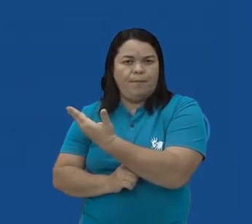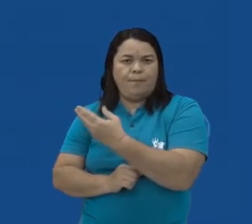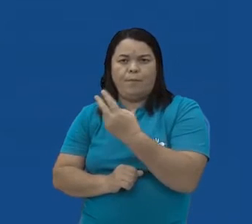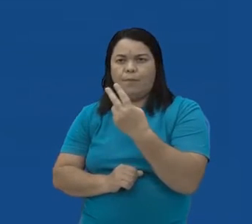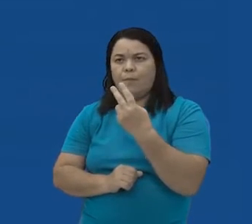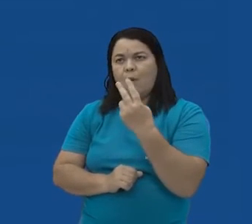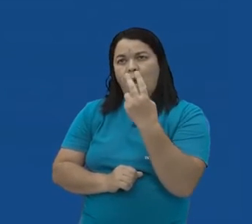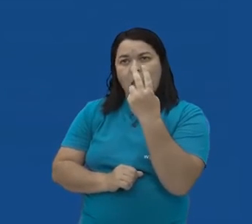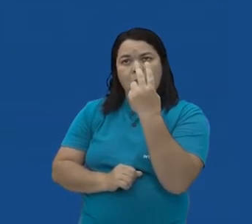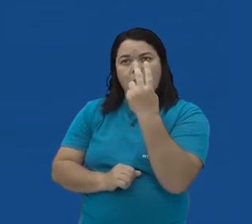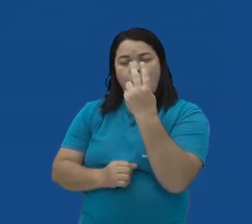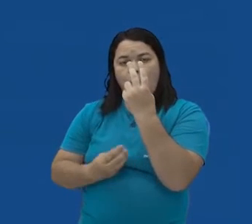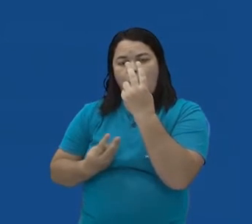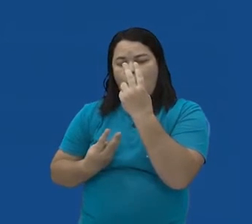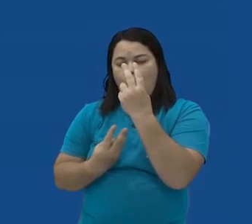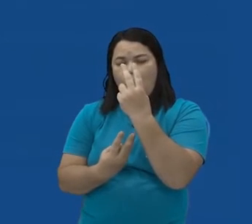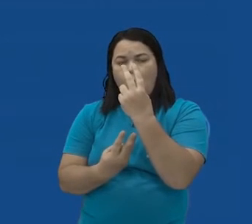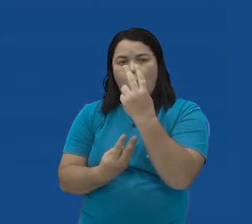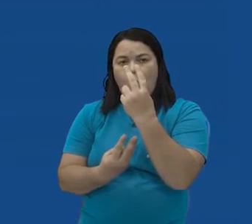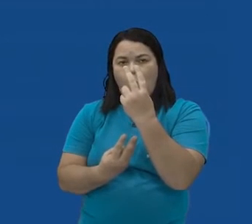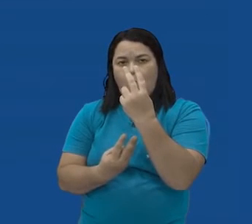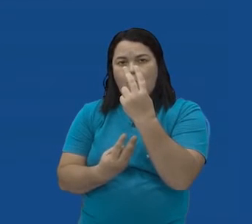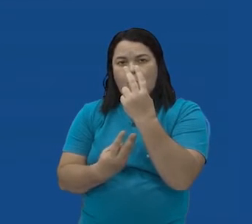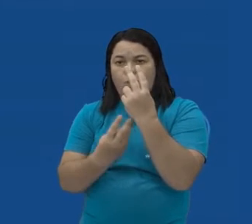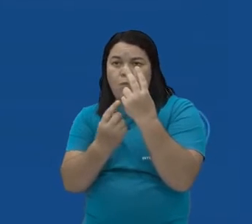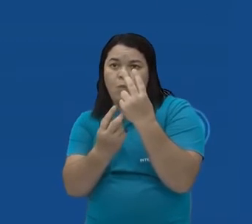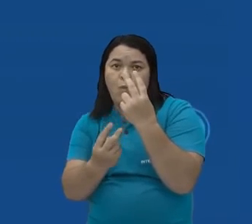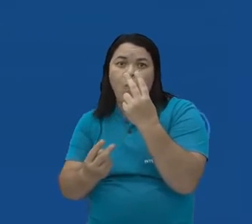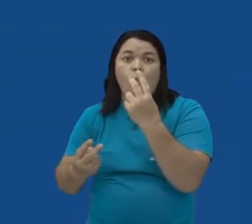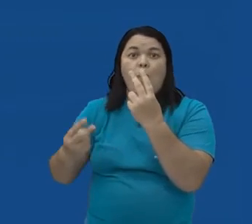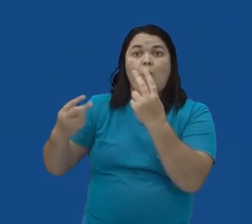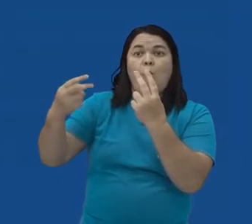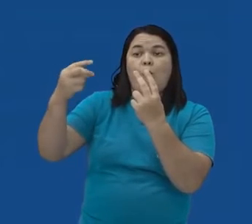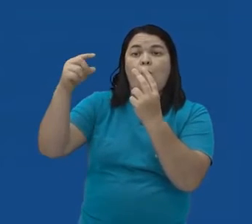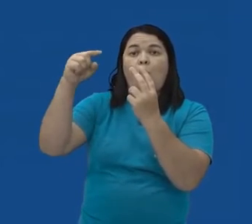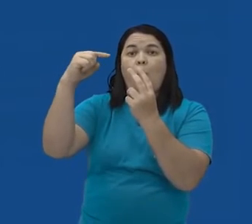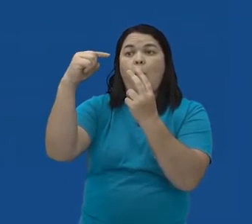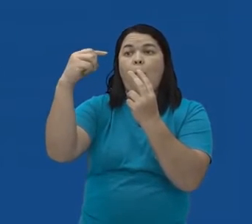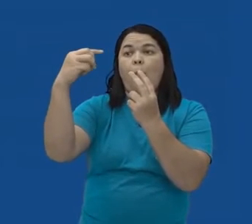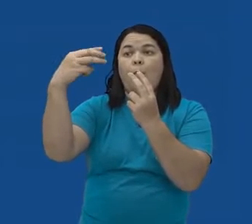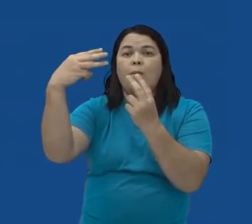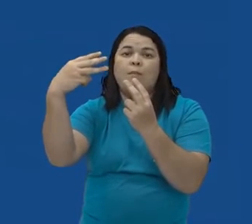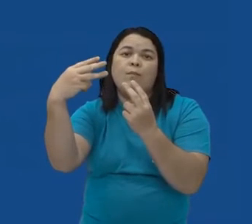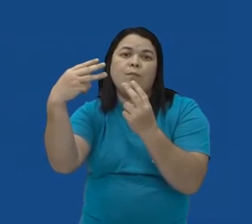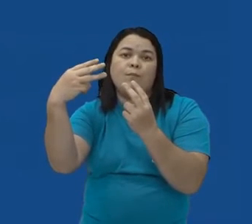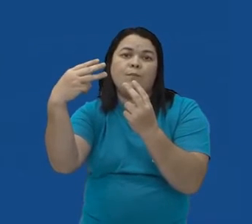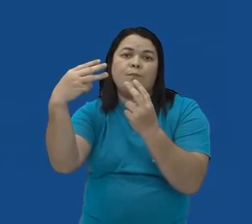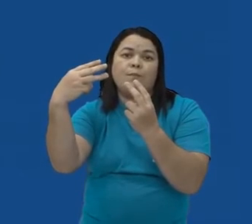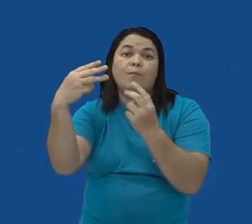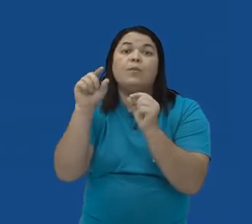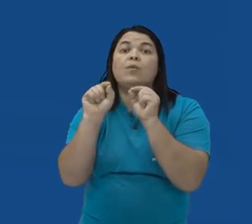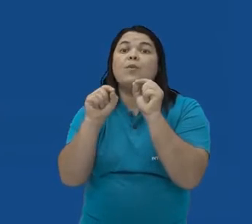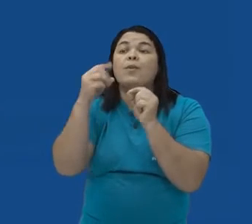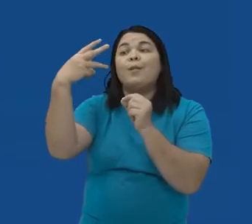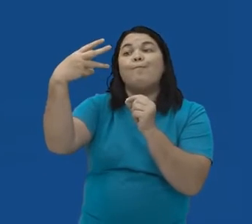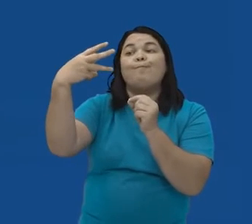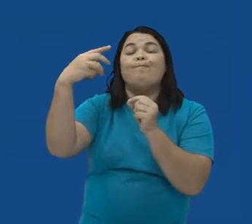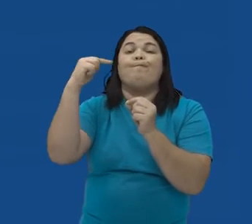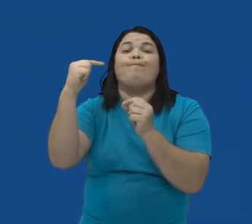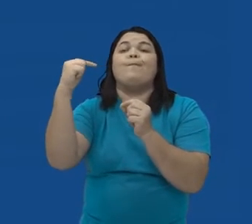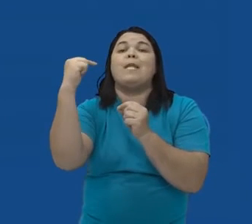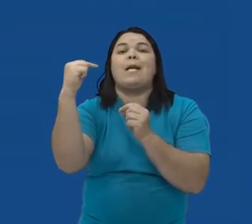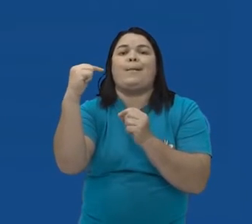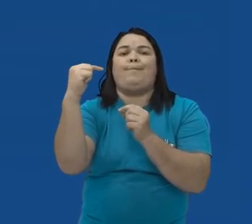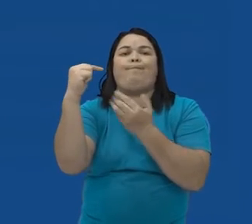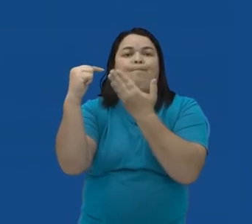2/3 elevado a menos 3. De novo, repare que o nosso expoente ele é